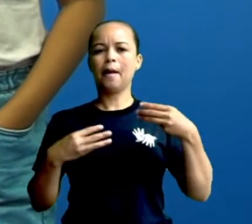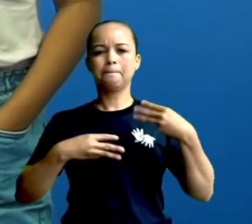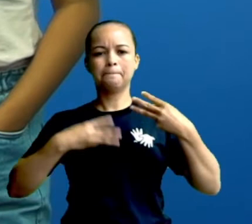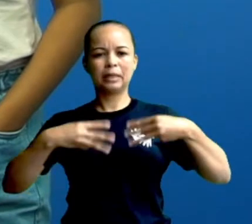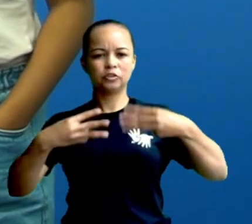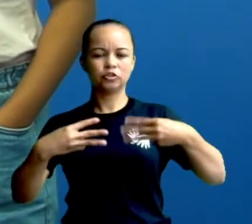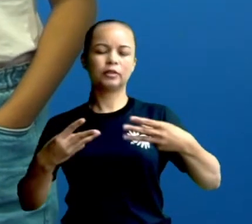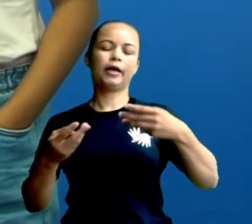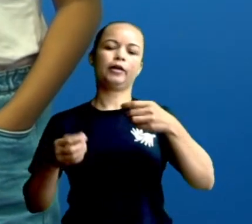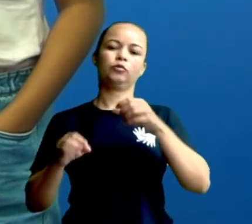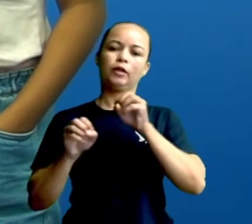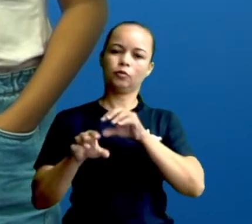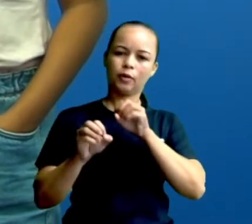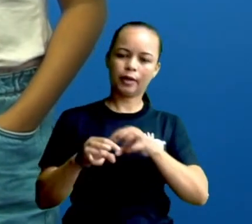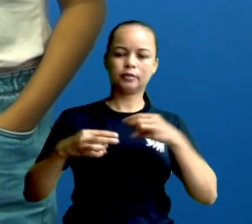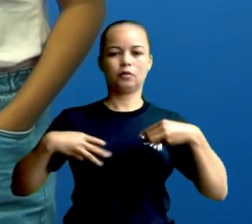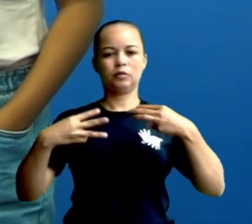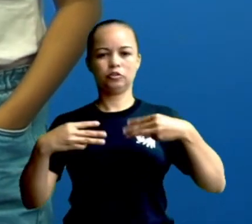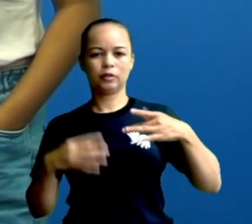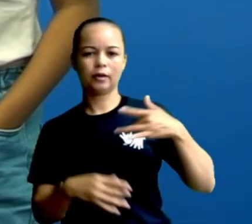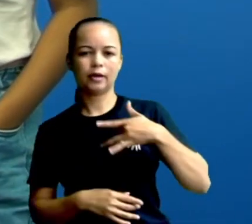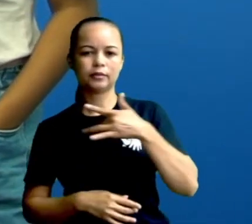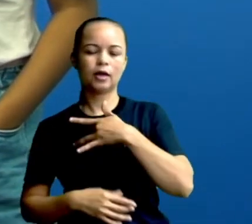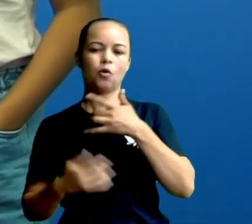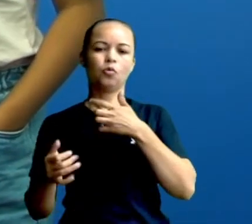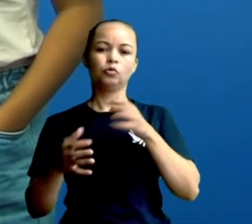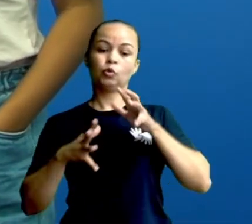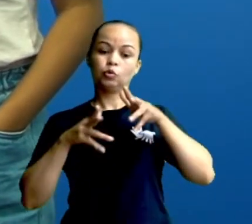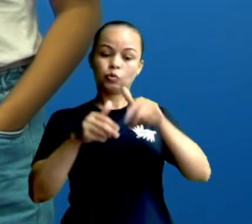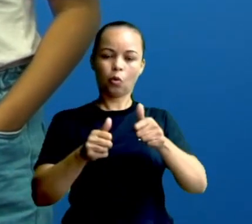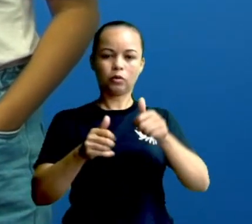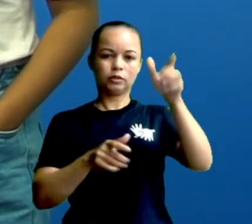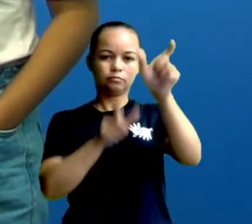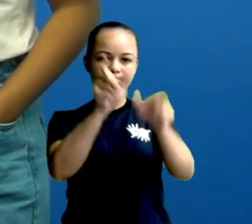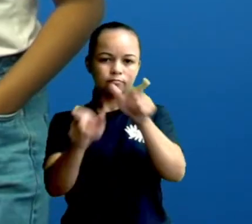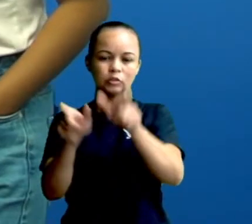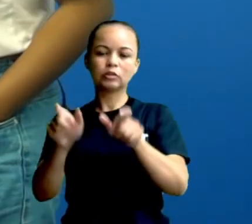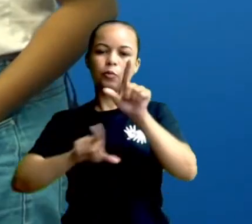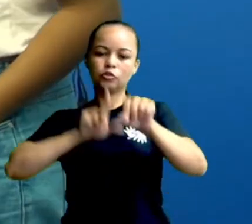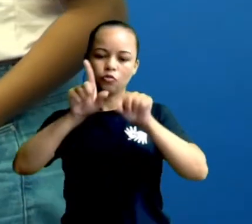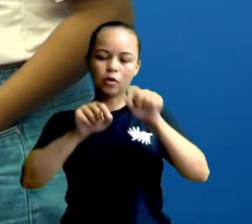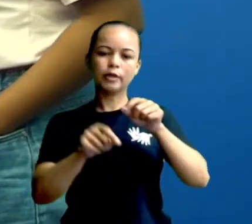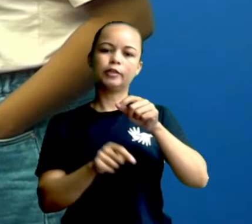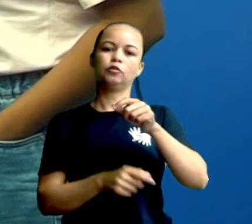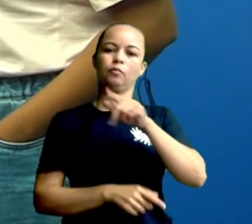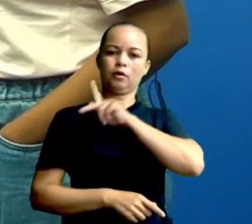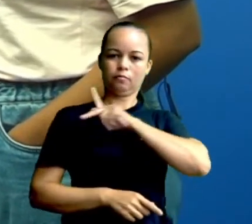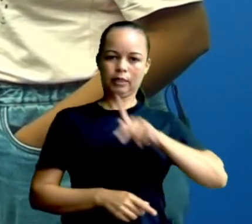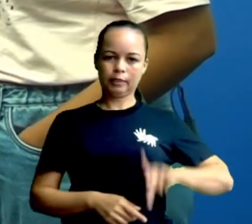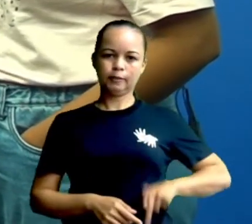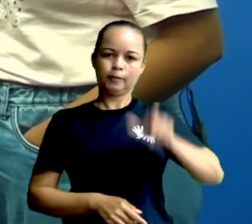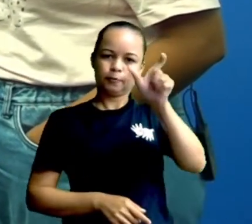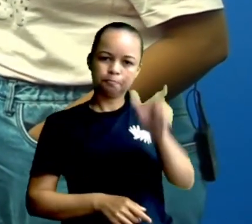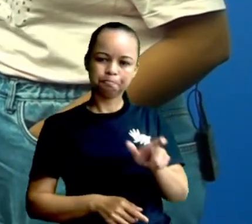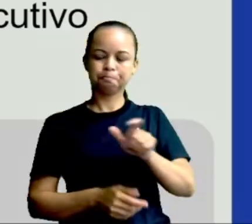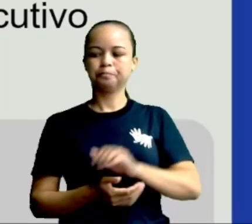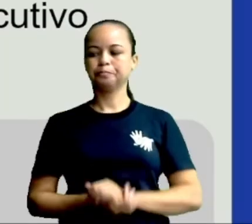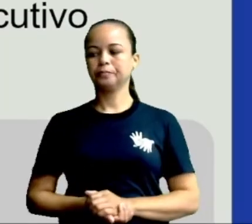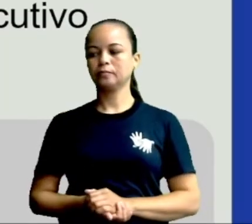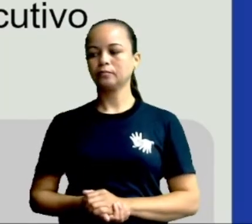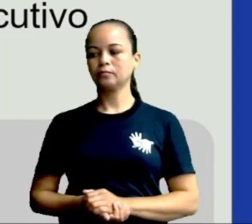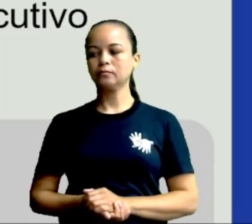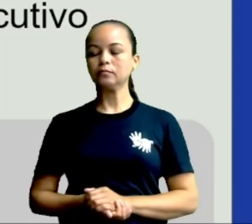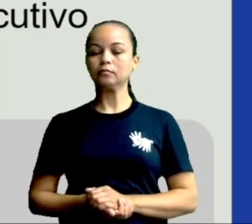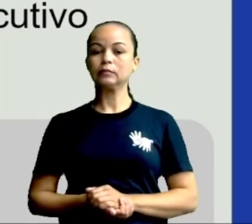todos os responsáveis por esses Ministérios eles são escolhidos pelo presidente bom então no Brasil